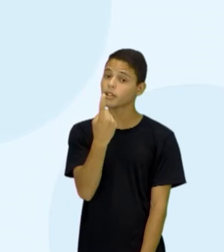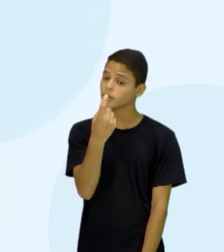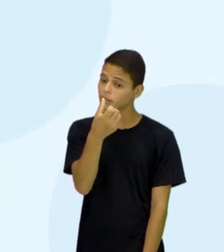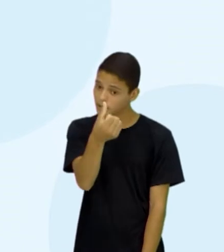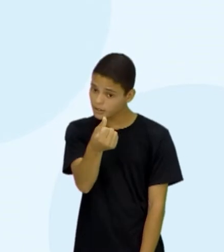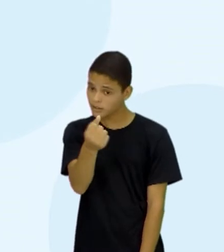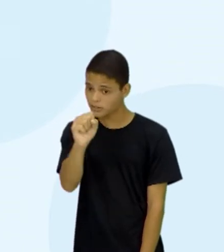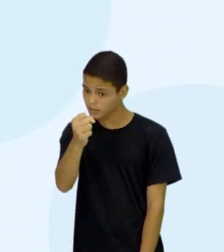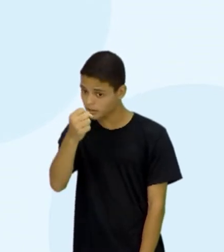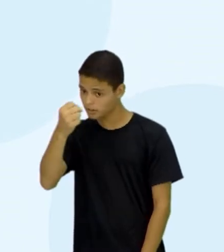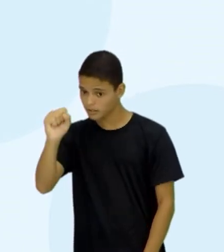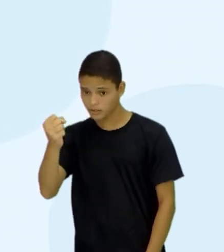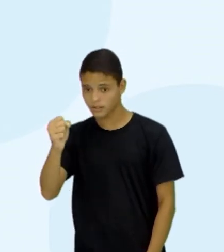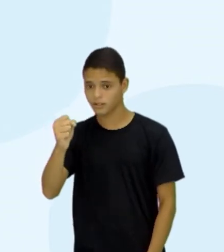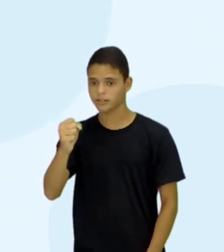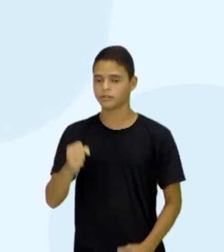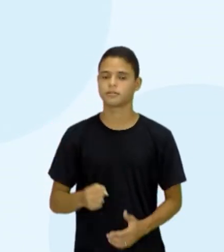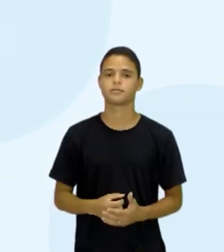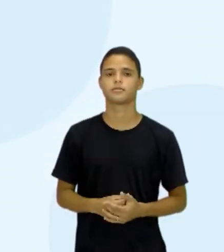1688 na